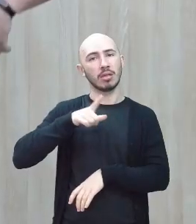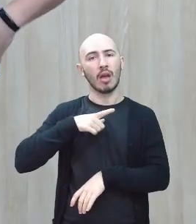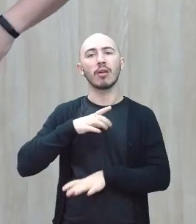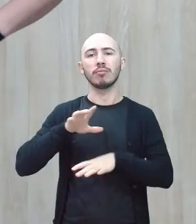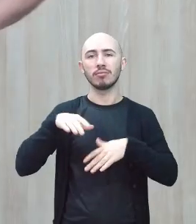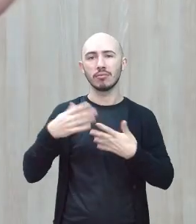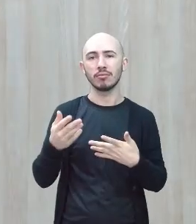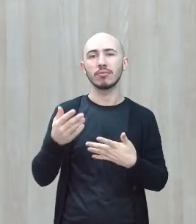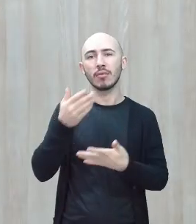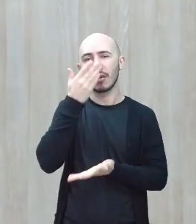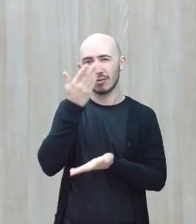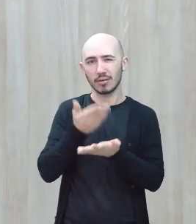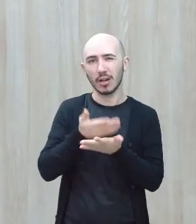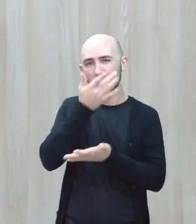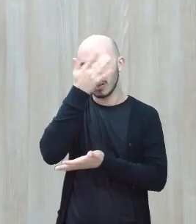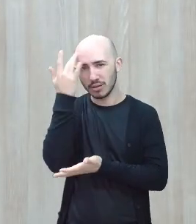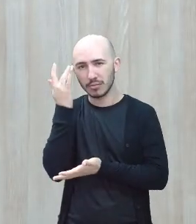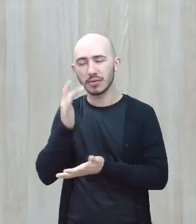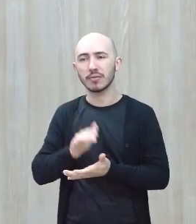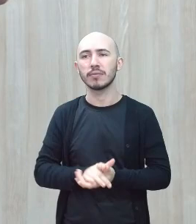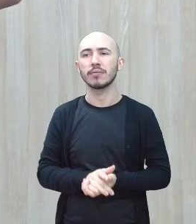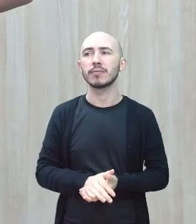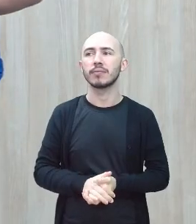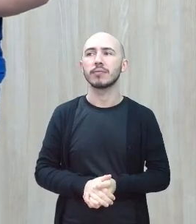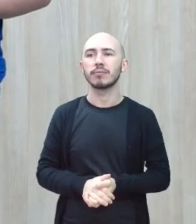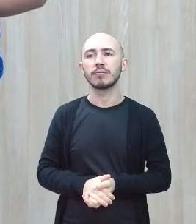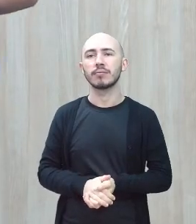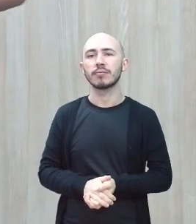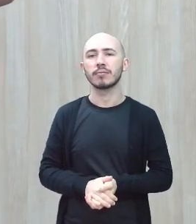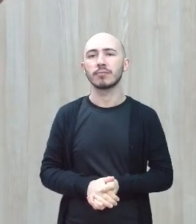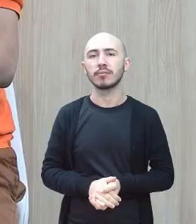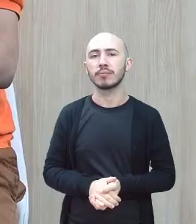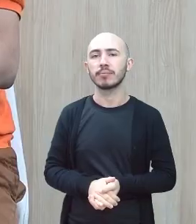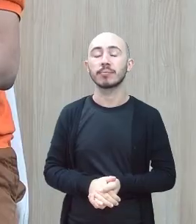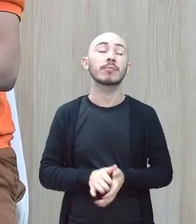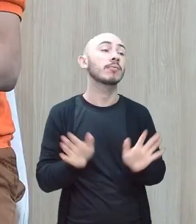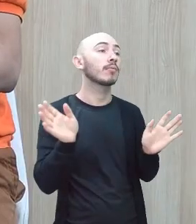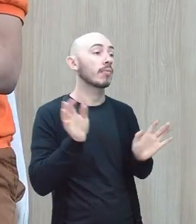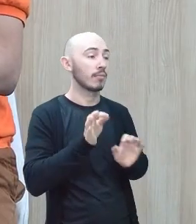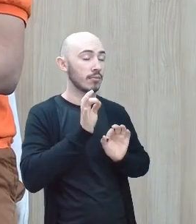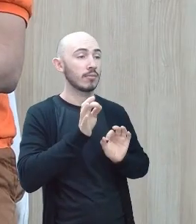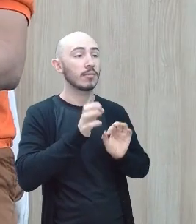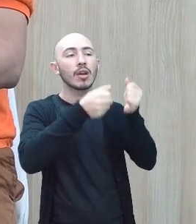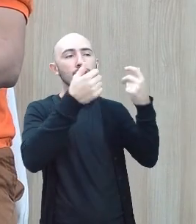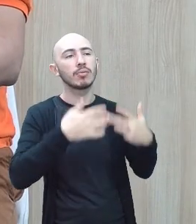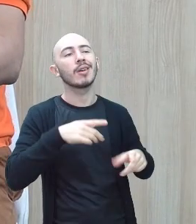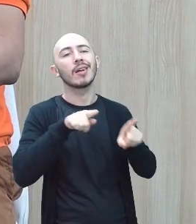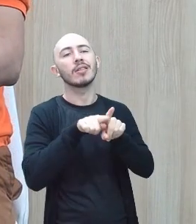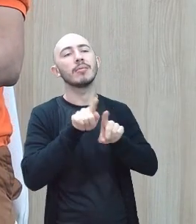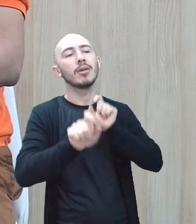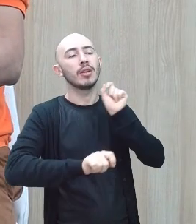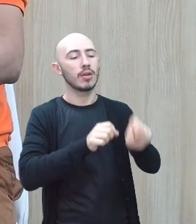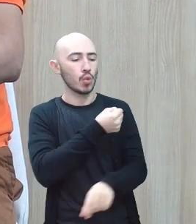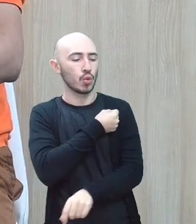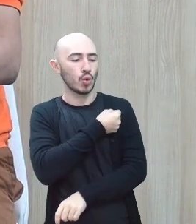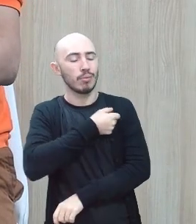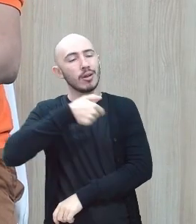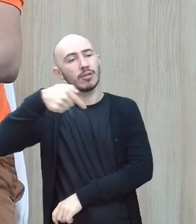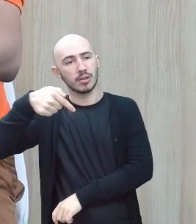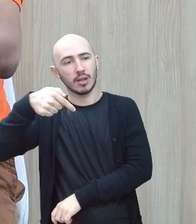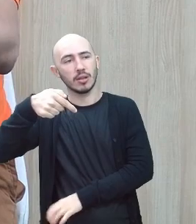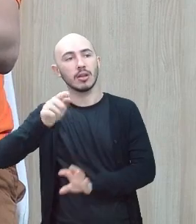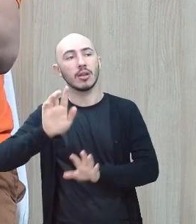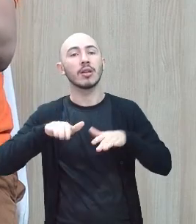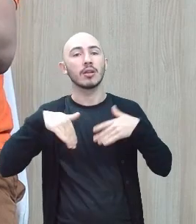apropriando de algumas coisas para poder levar. Gente, um detalhe interessante. Quanto ao número 7, volta lá.